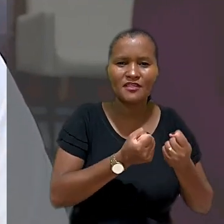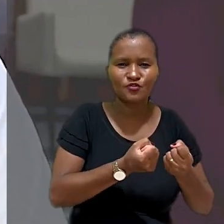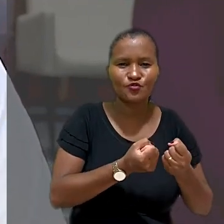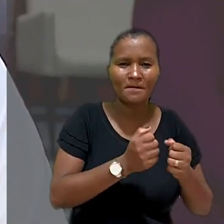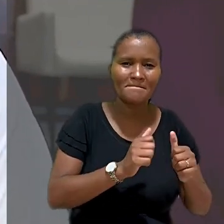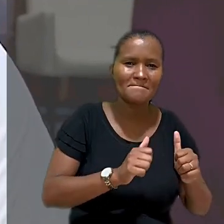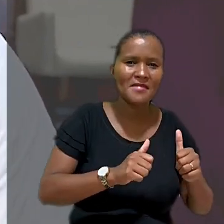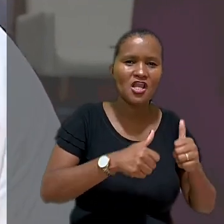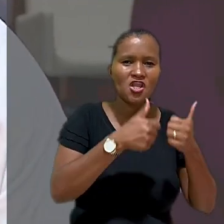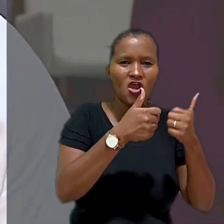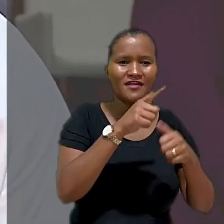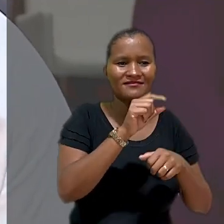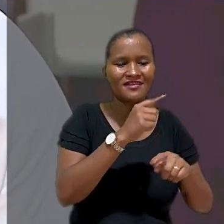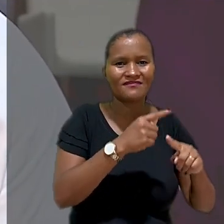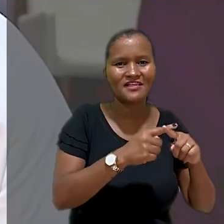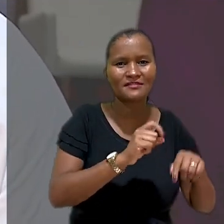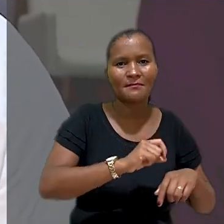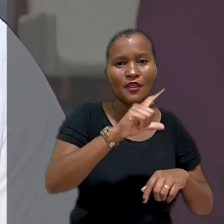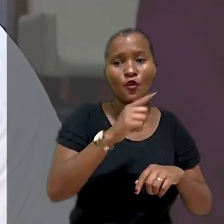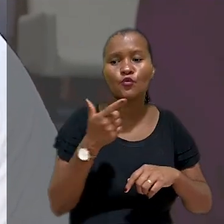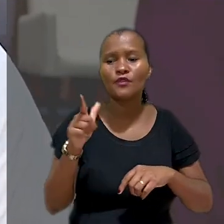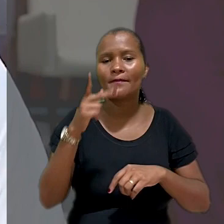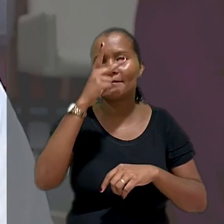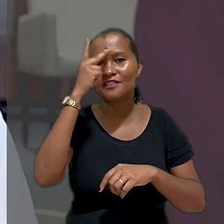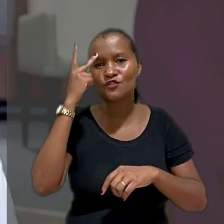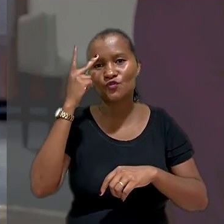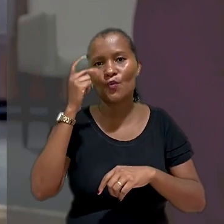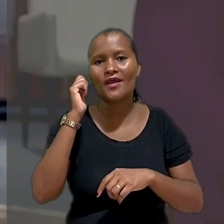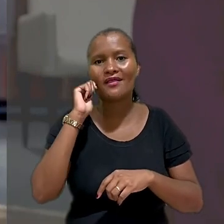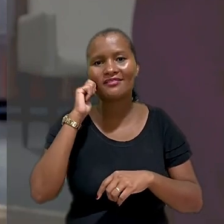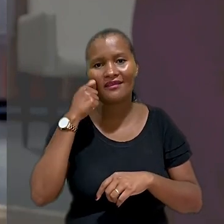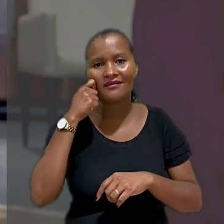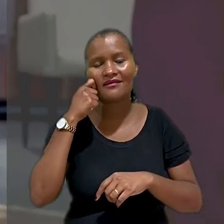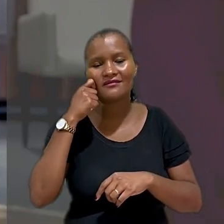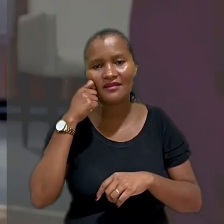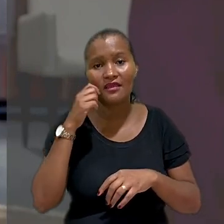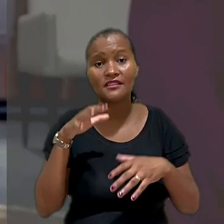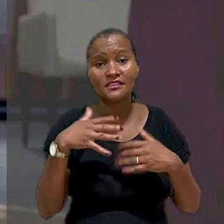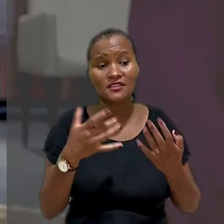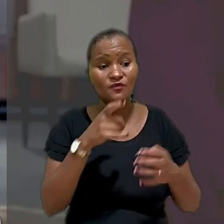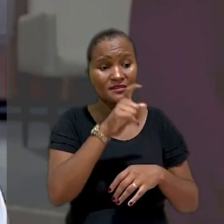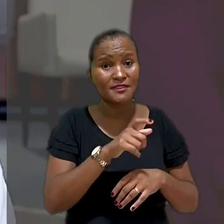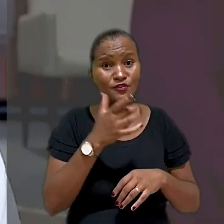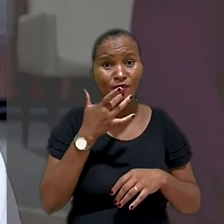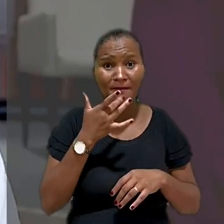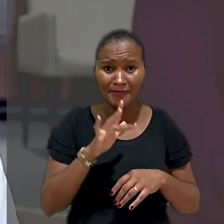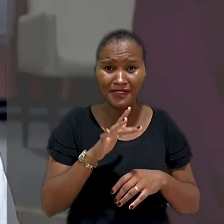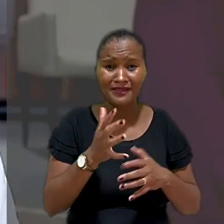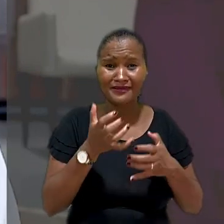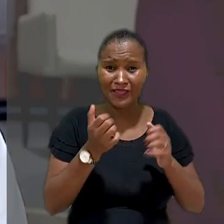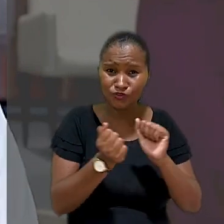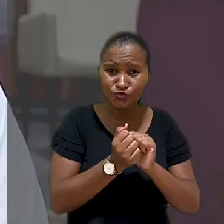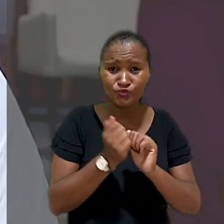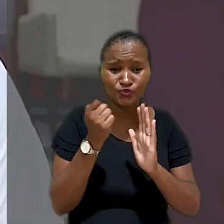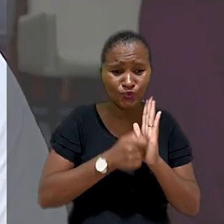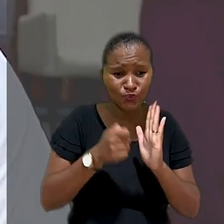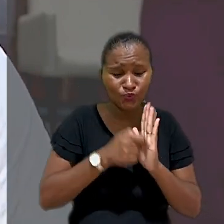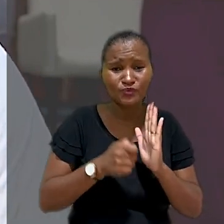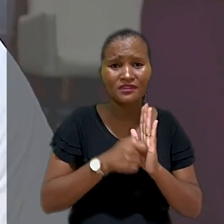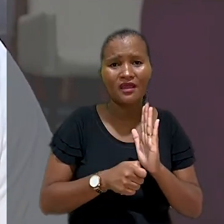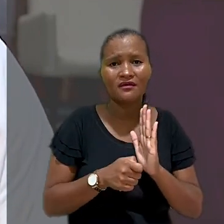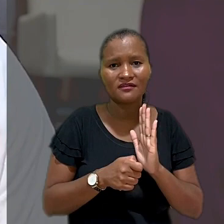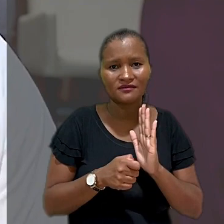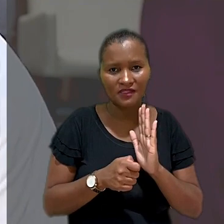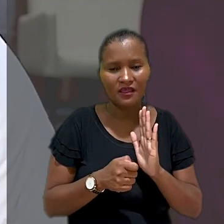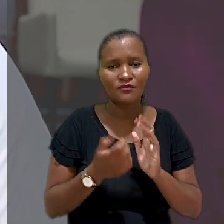e tem um peso 10 vezes maior do que uma pessoa negra denunciando o racismo então que essa pessoa branca que se